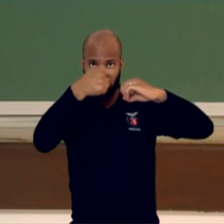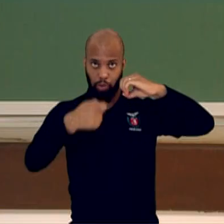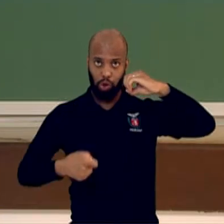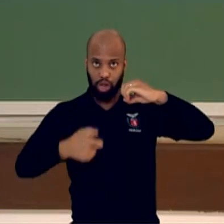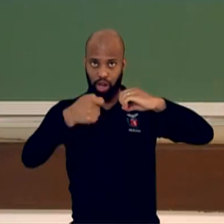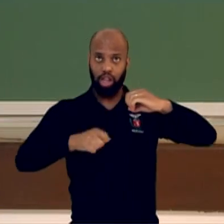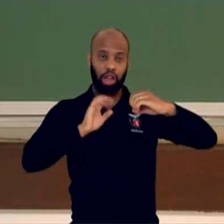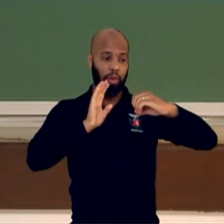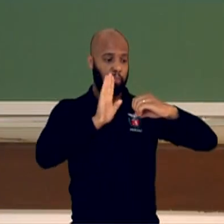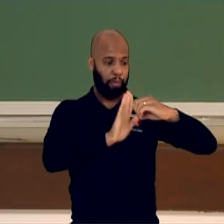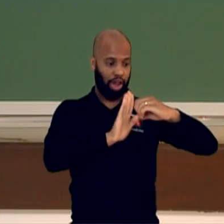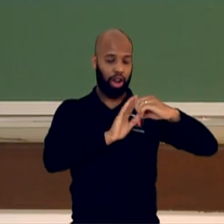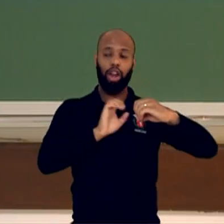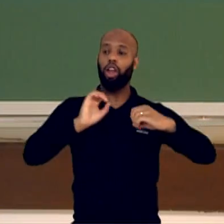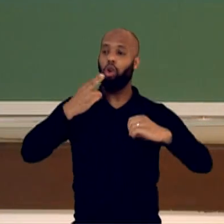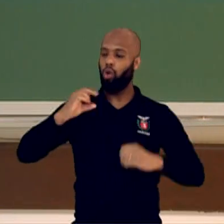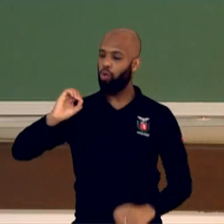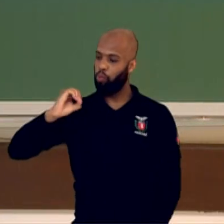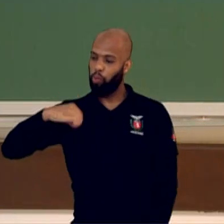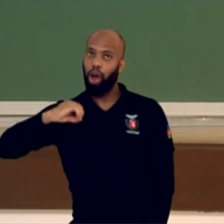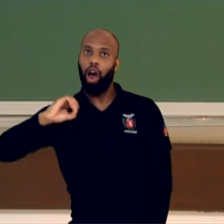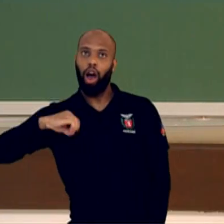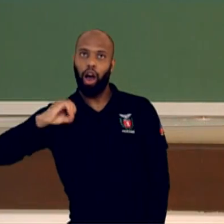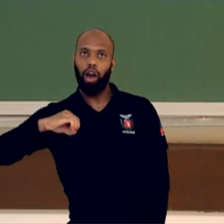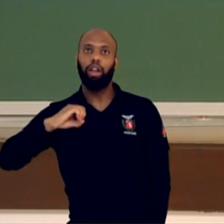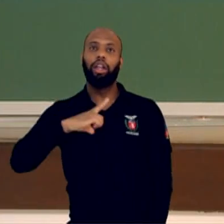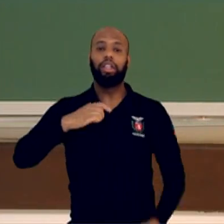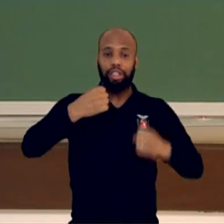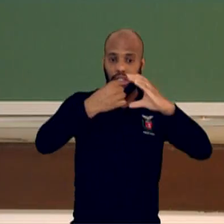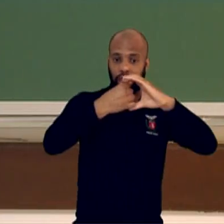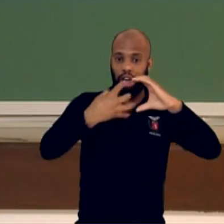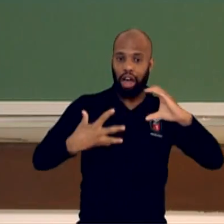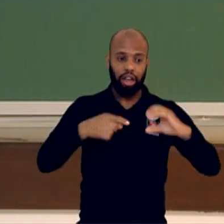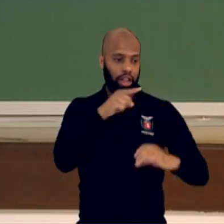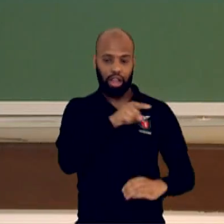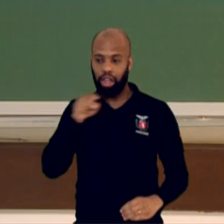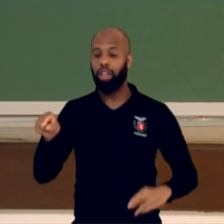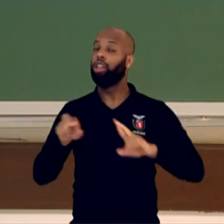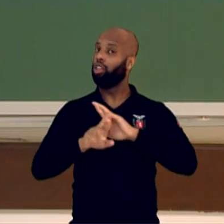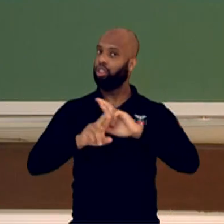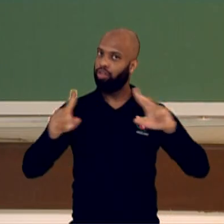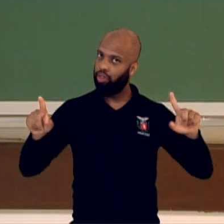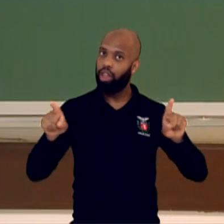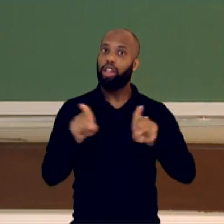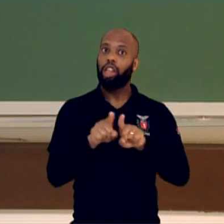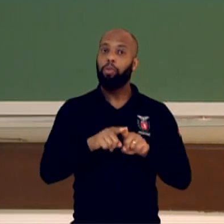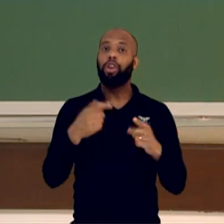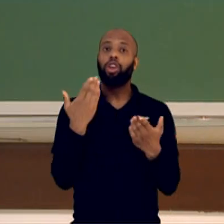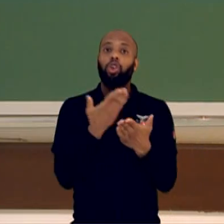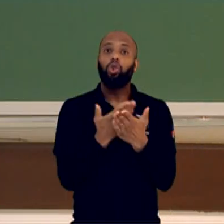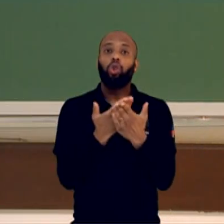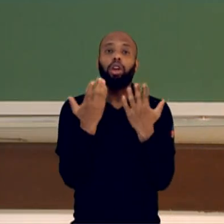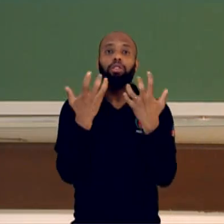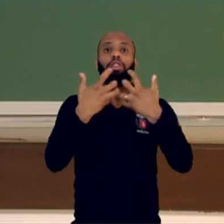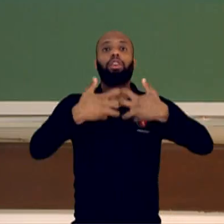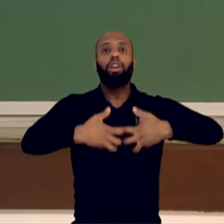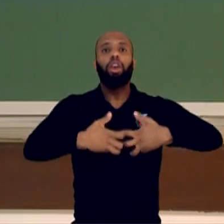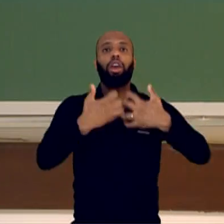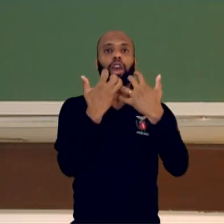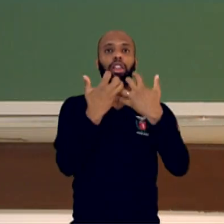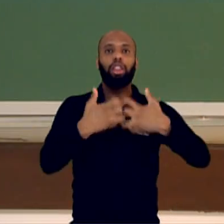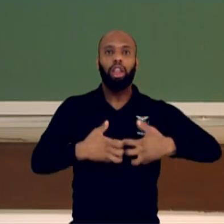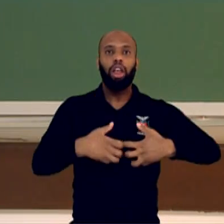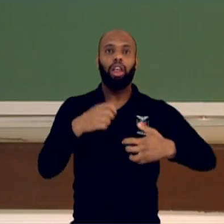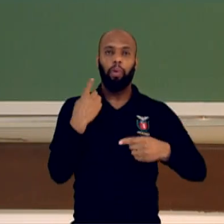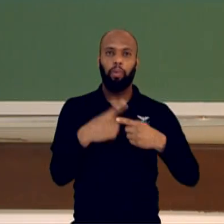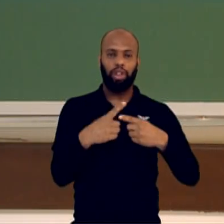ser fixas ou que podem ser móveis, cada uma tem uma característica diferente. E ainda falou das engrenagens, né? As engrenagens, que são aquelas